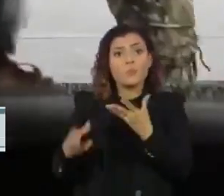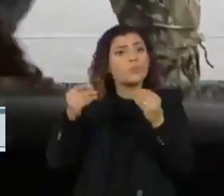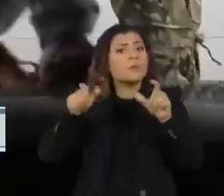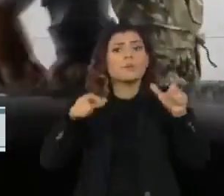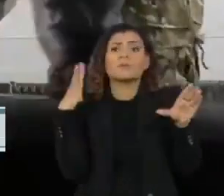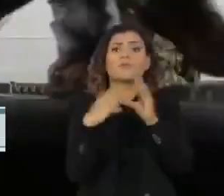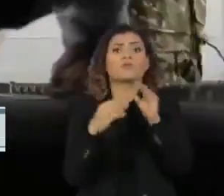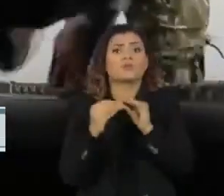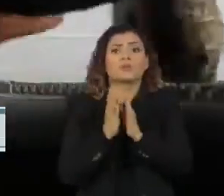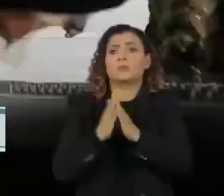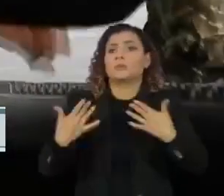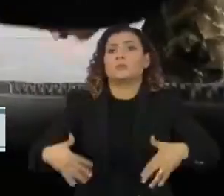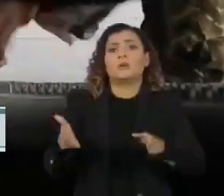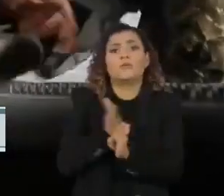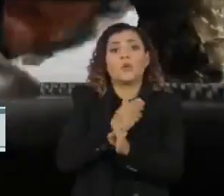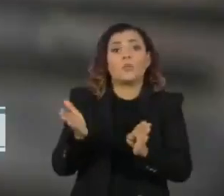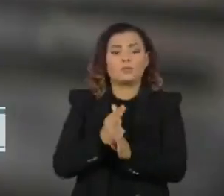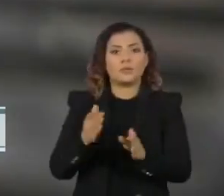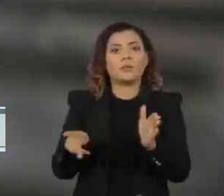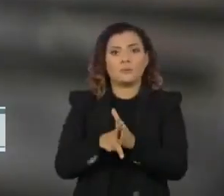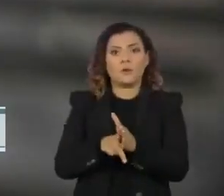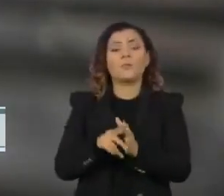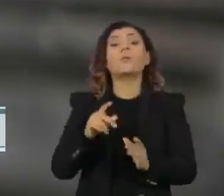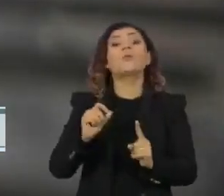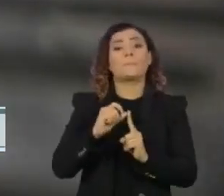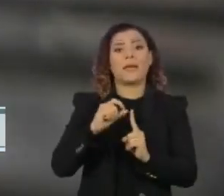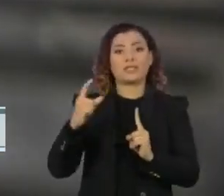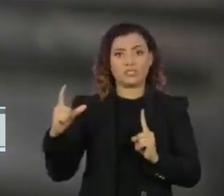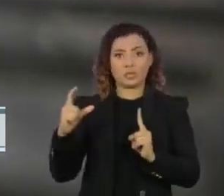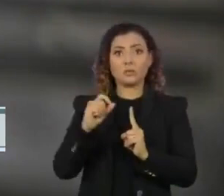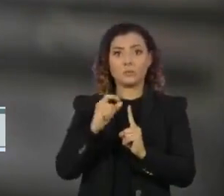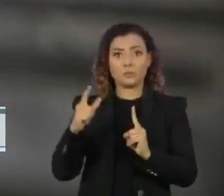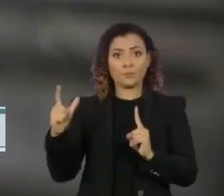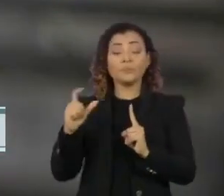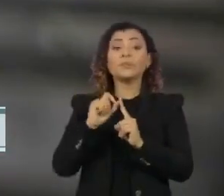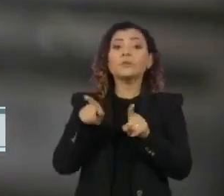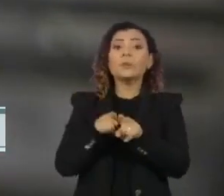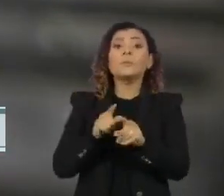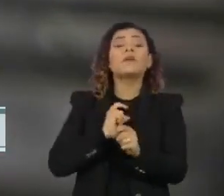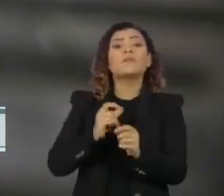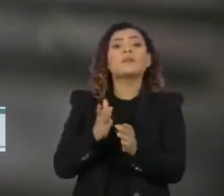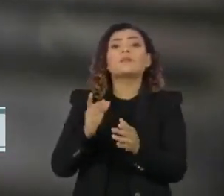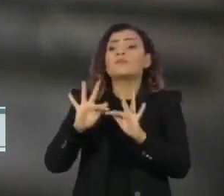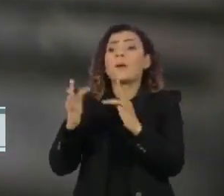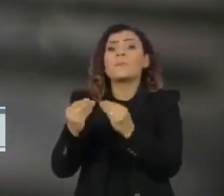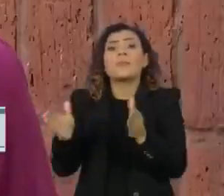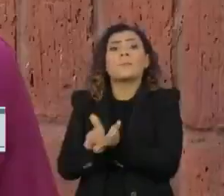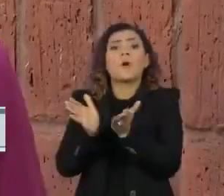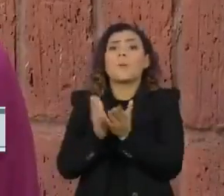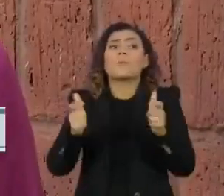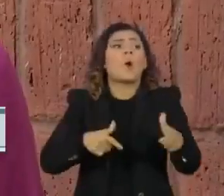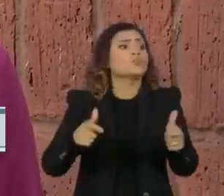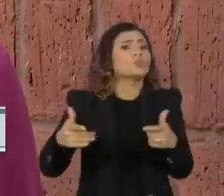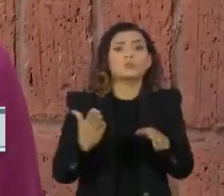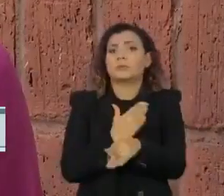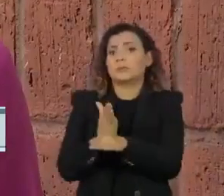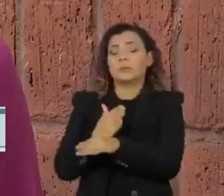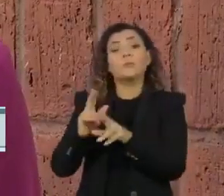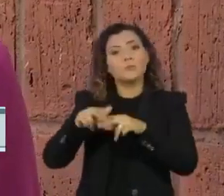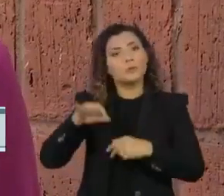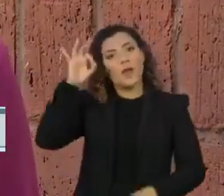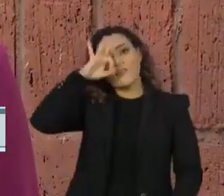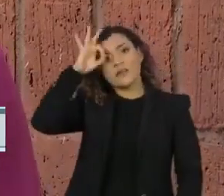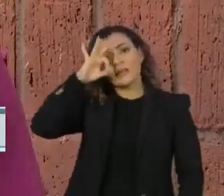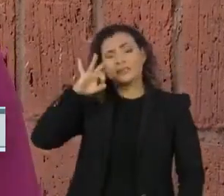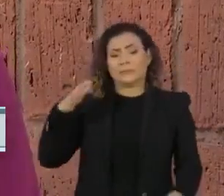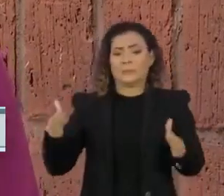buscam refúgio pela fronteira aberta do Paquistão. É a única opção para as famílias pobres que não têm para onde ir. O Afeganistão